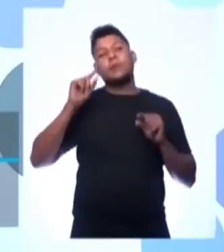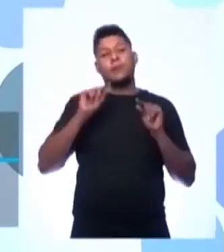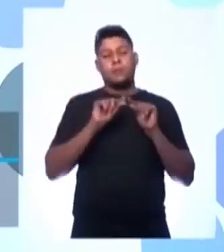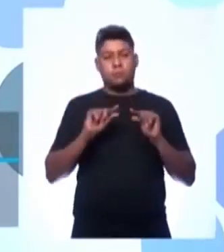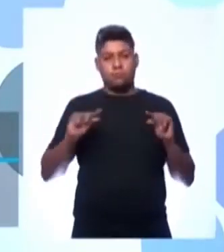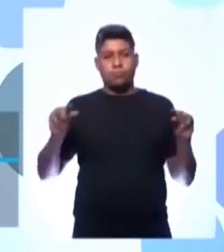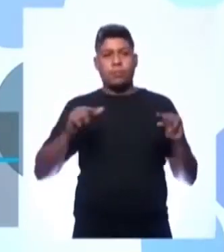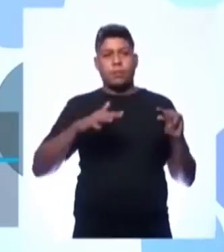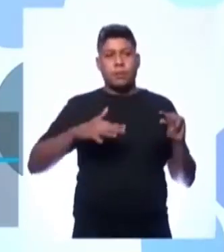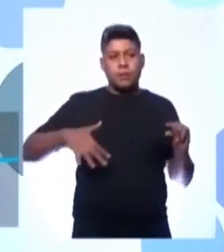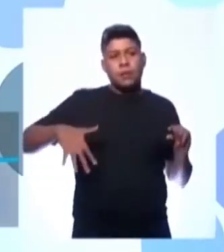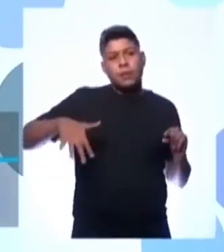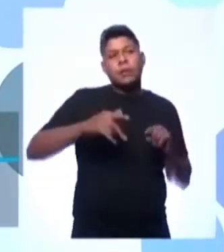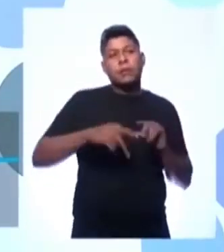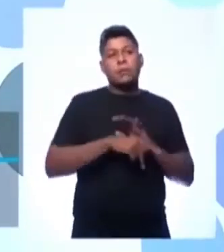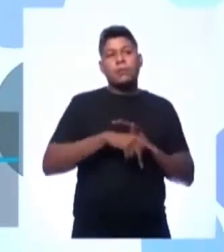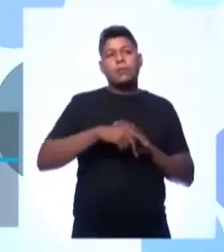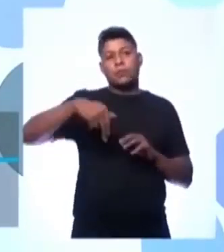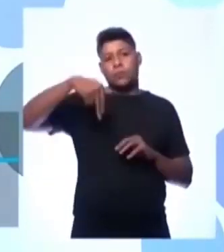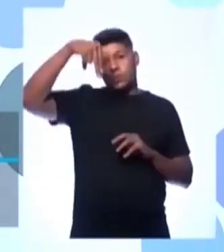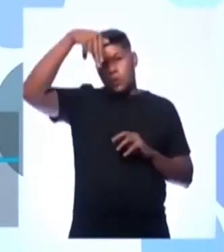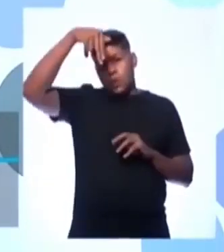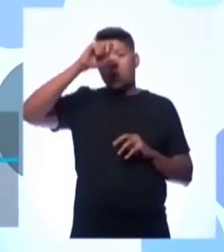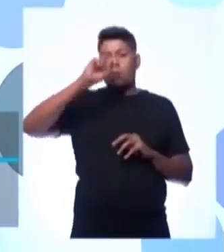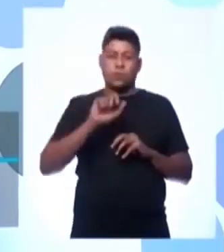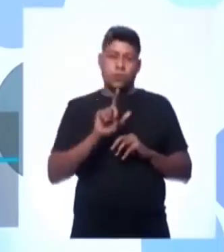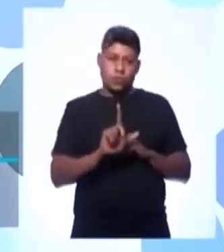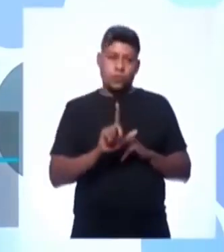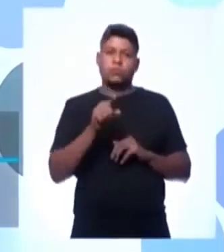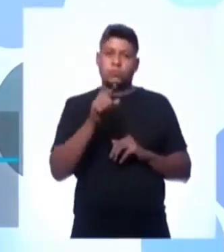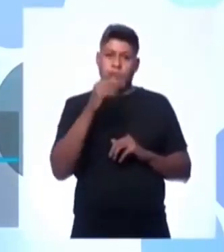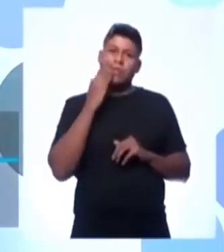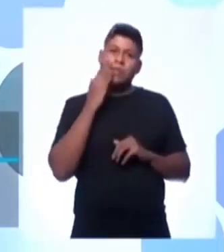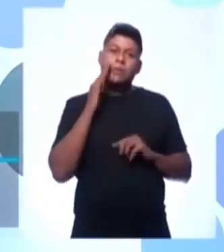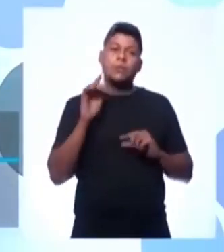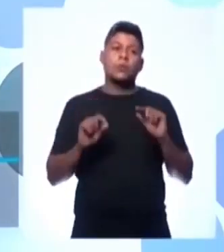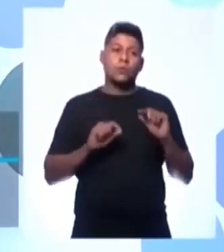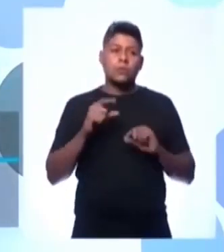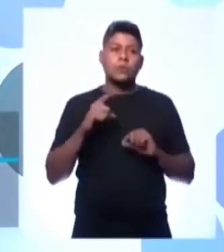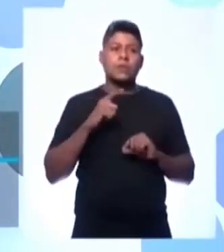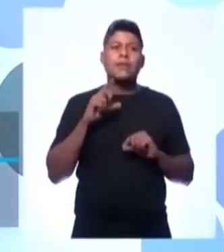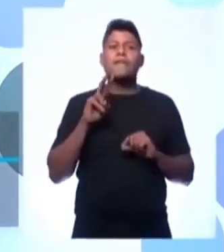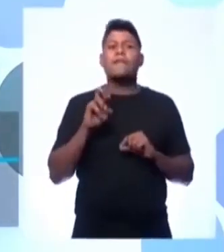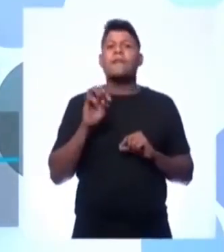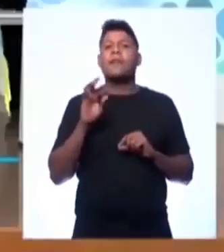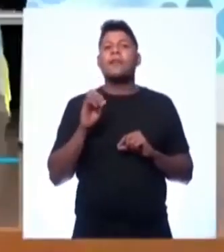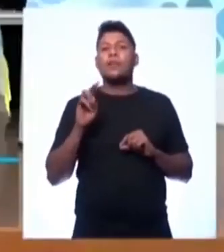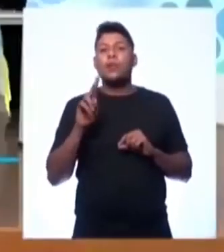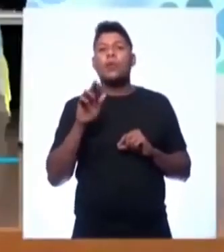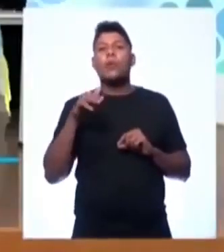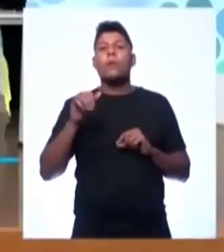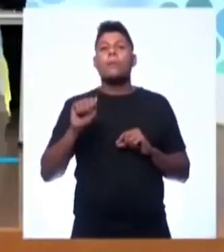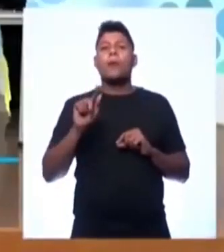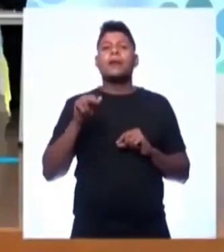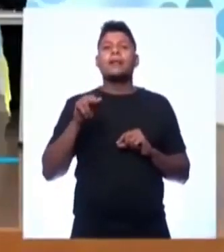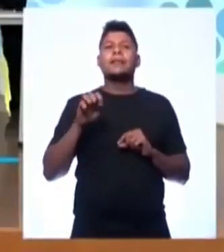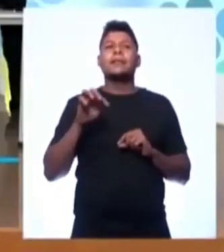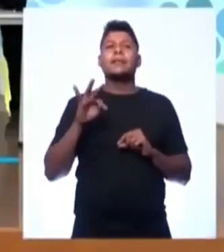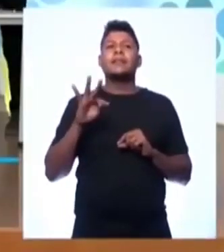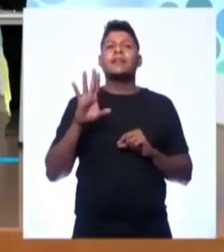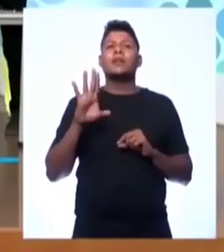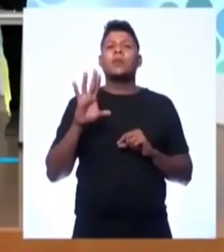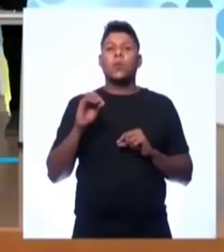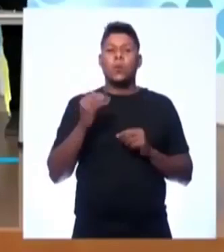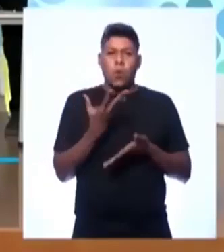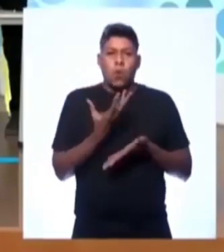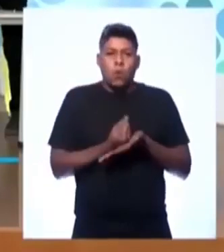de campo saem do norte e entram no sul, né? E você já sabe que também a gente tem o vetor campo magnético para mostrar a orientação do